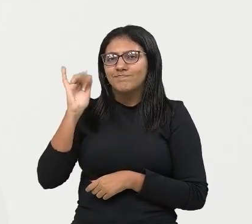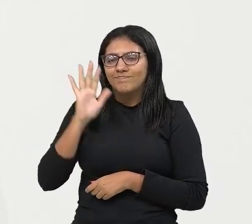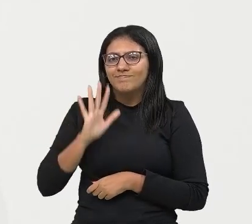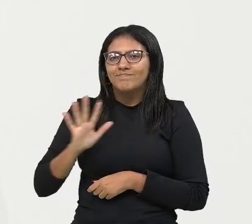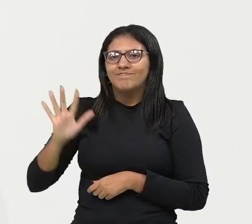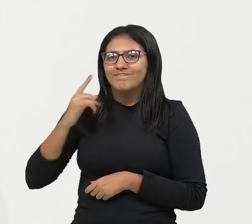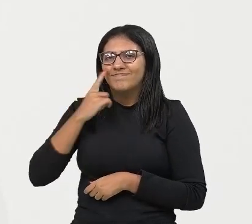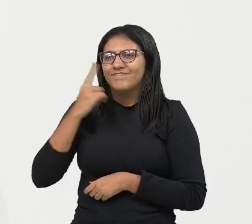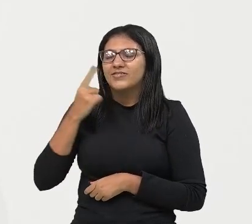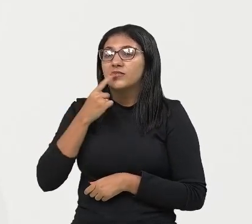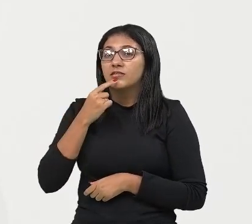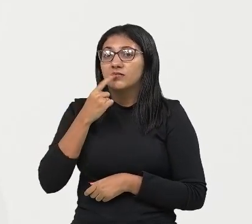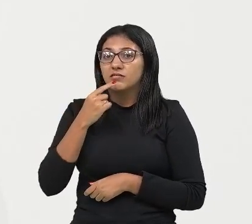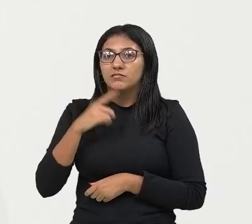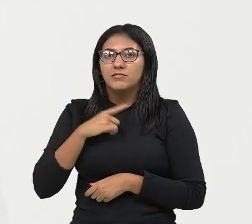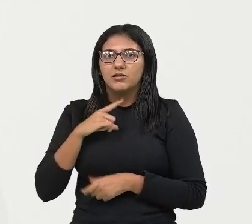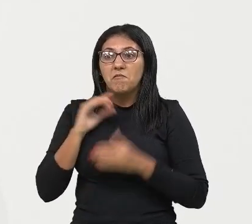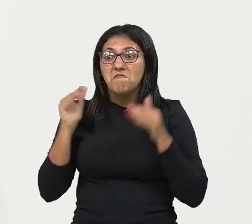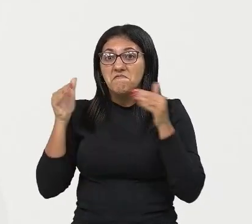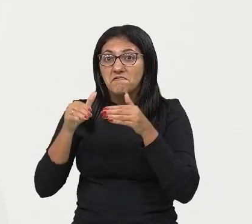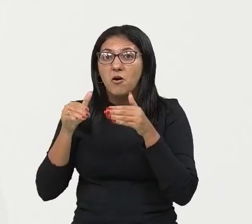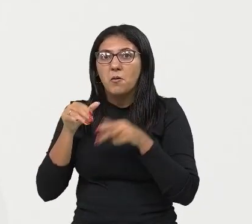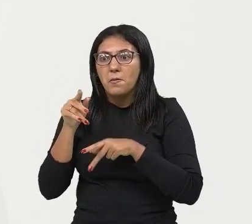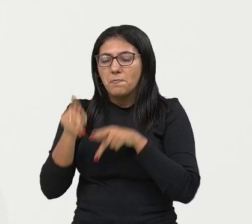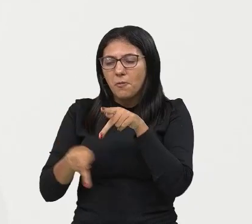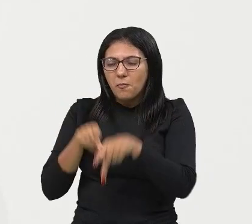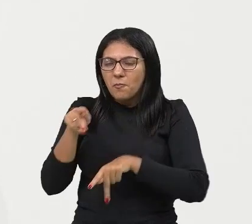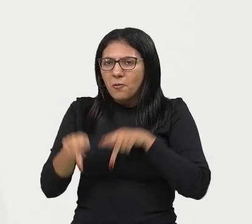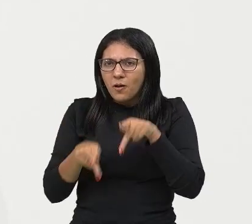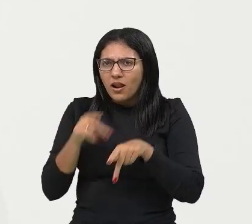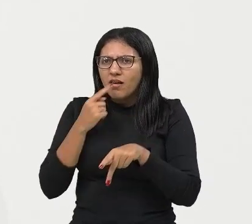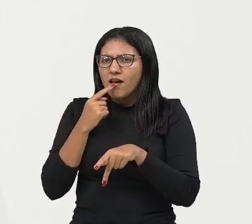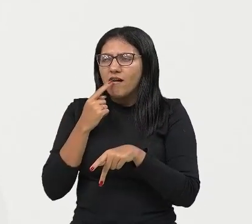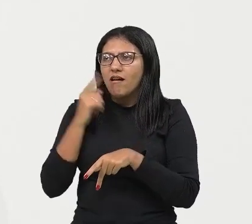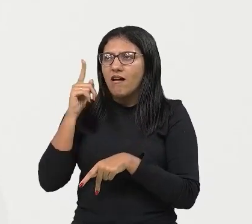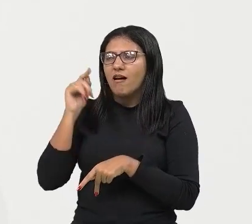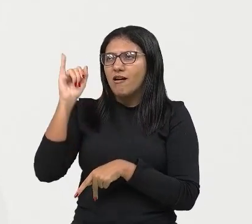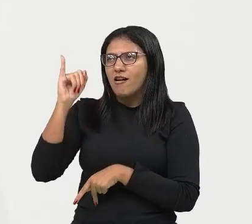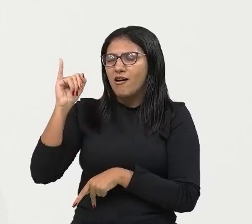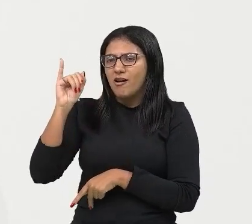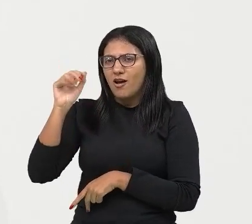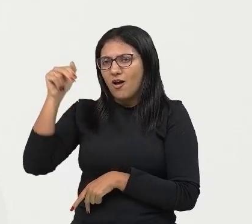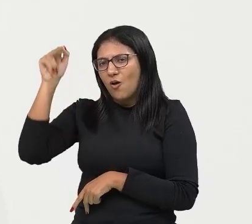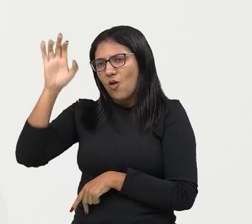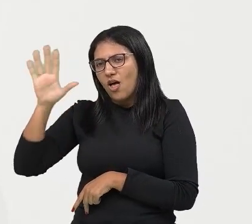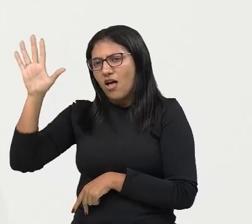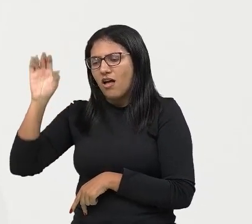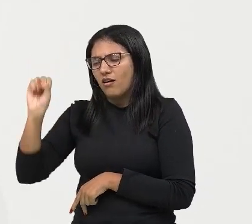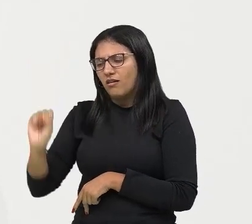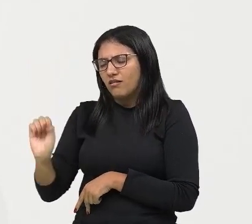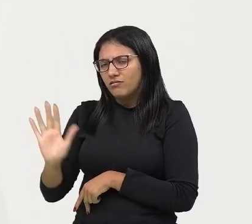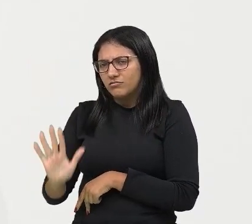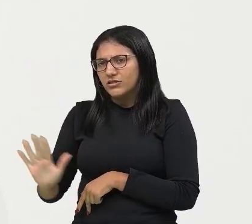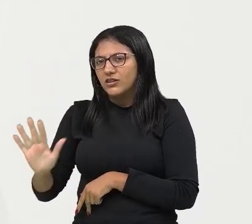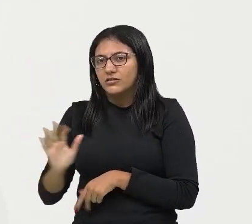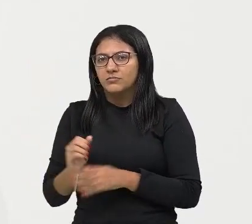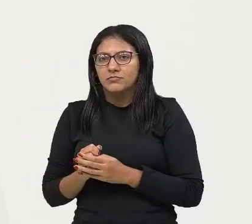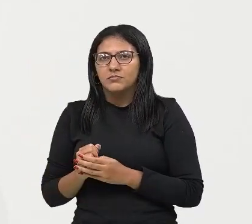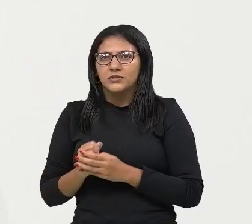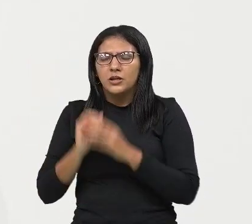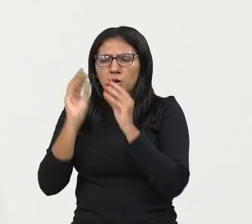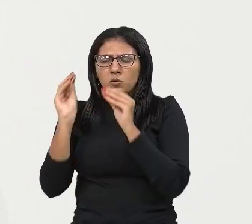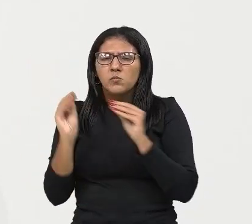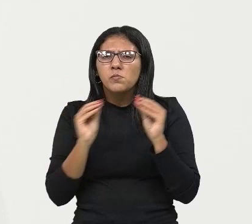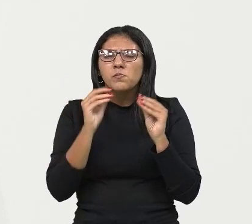quantidade de pessoas, de brasileiros, vai ser bem maior. Enquanto na parte da região